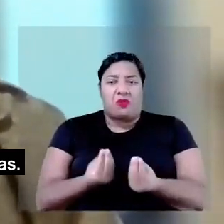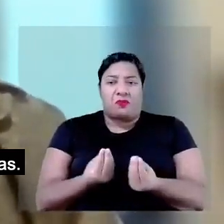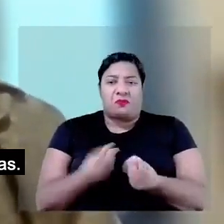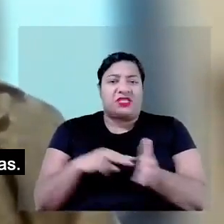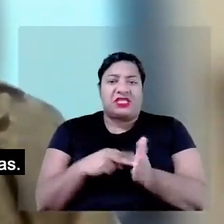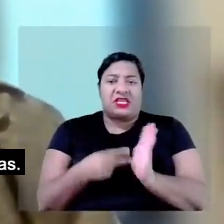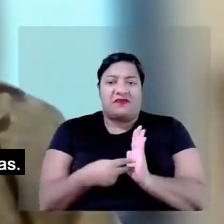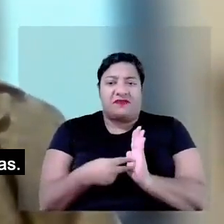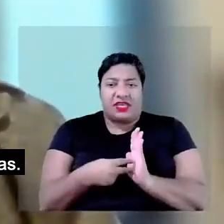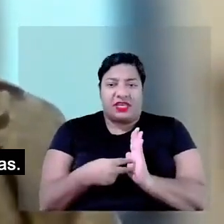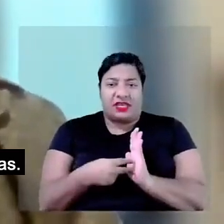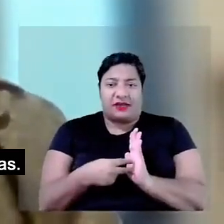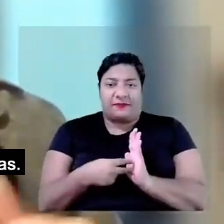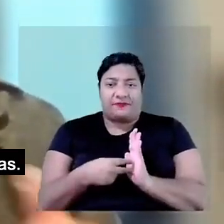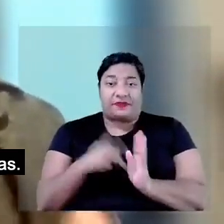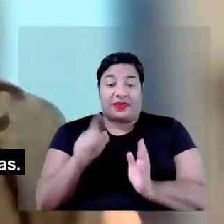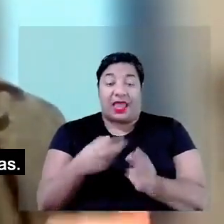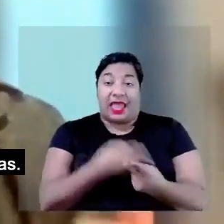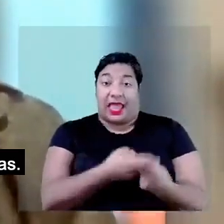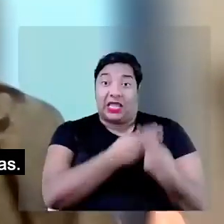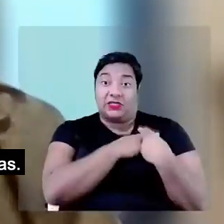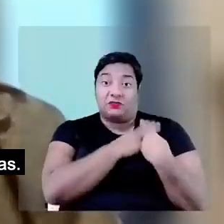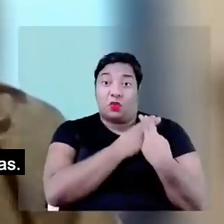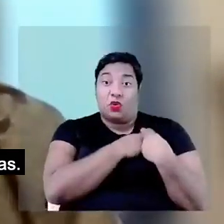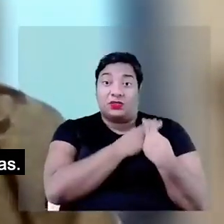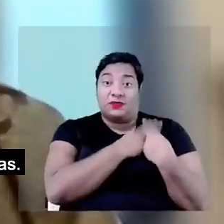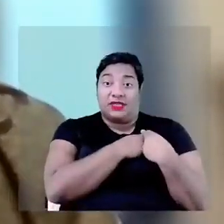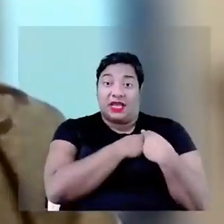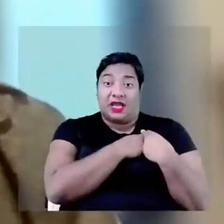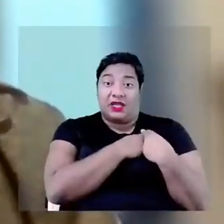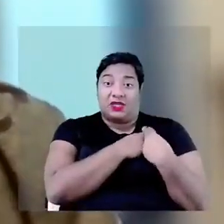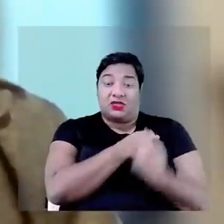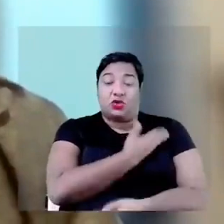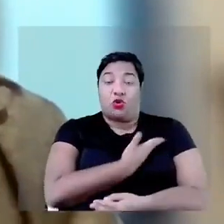falando da responsabilidade de governos e de empresas.